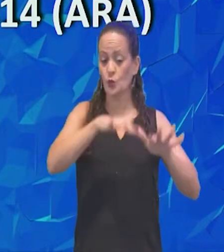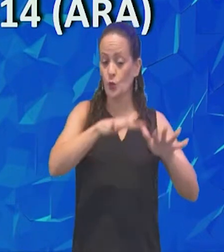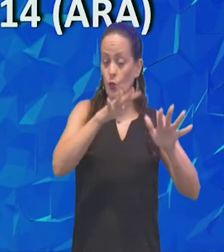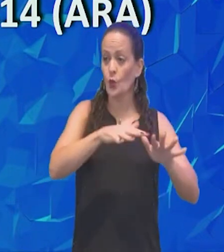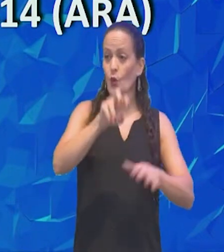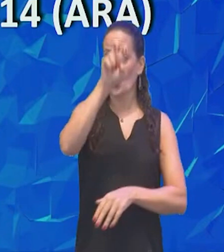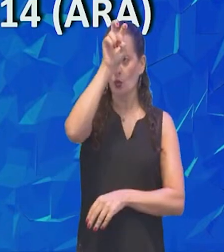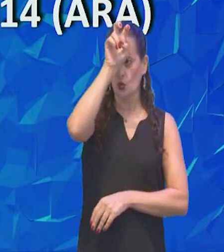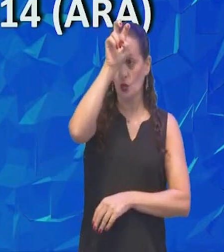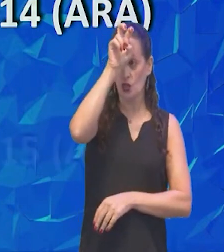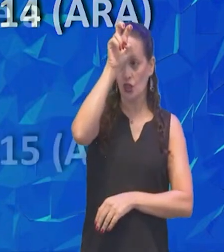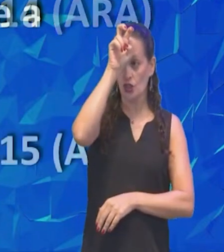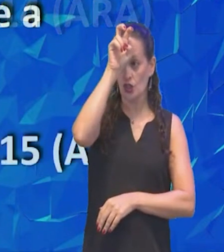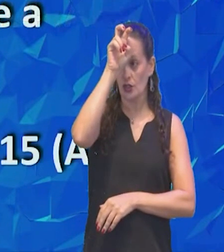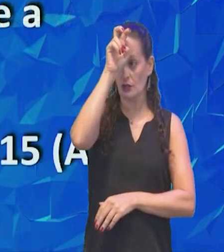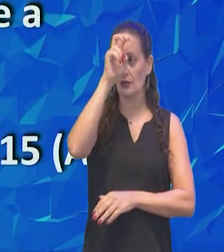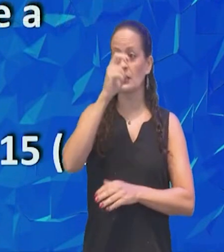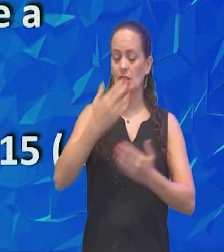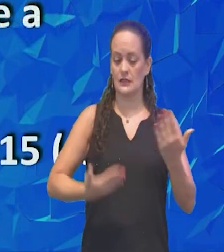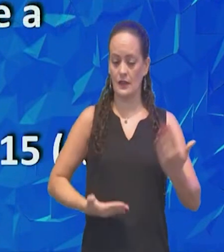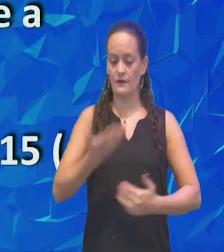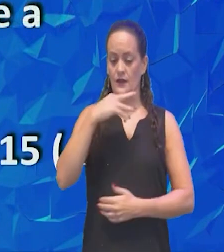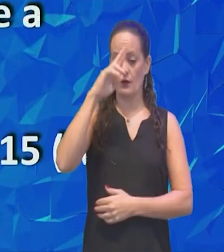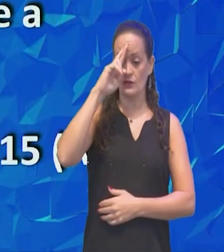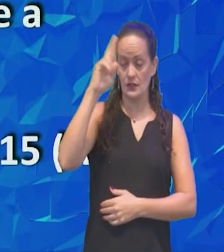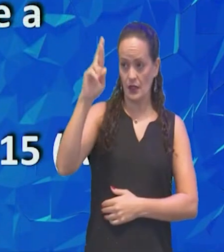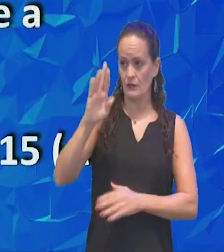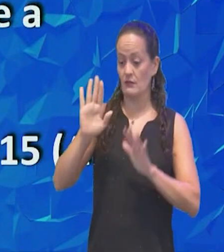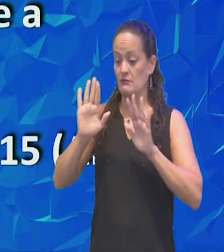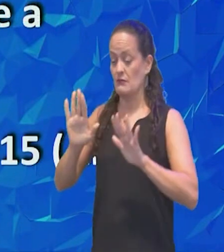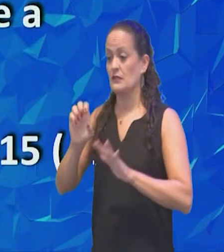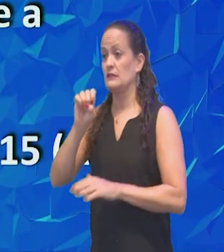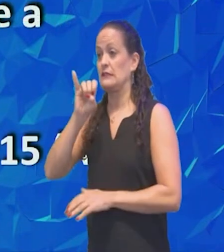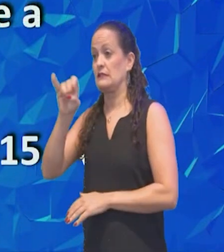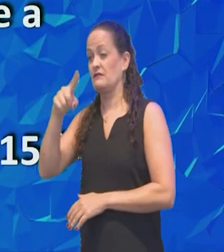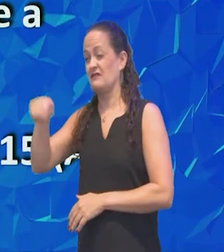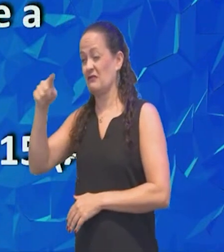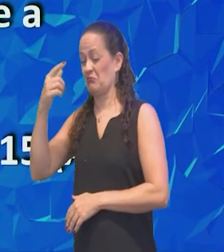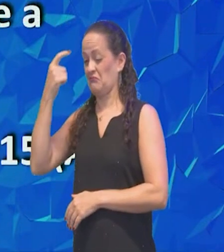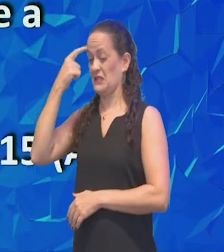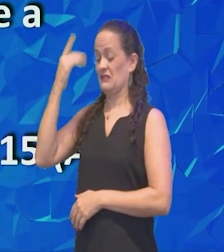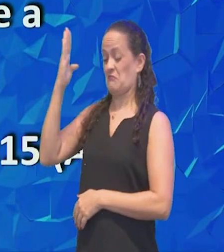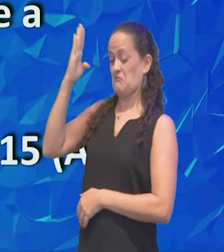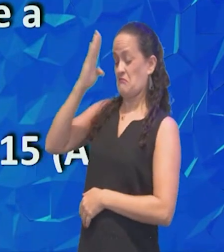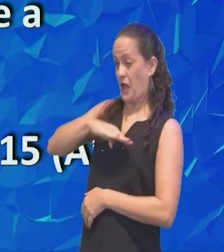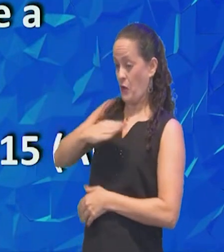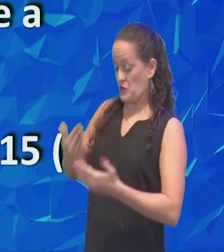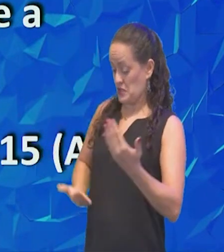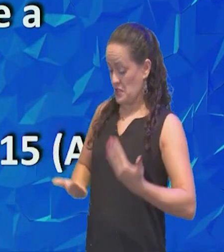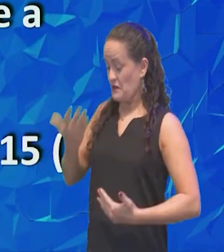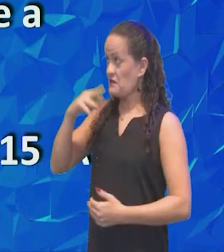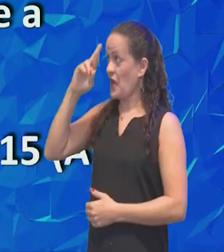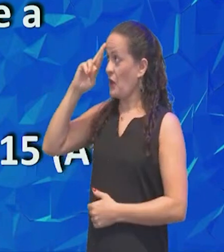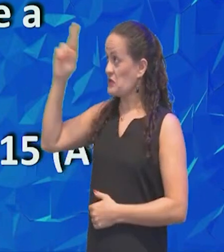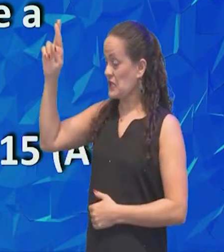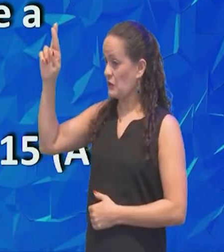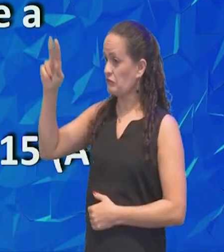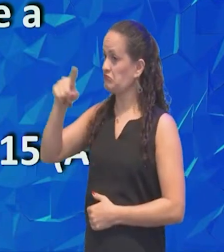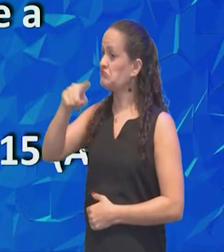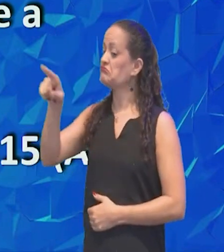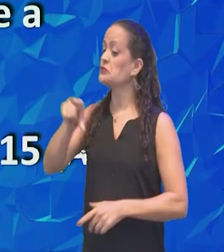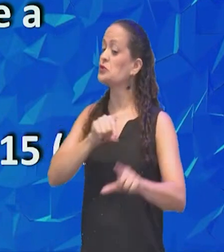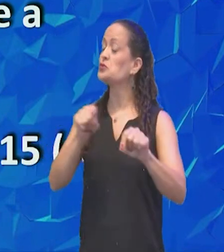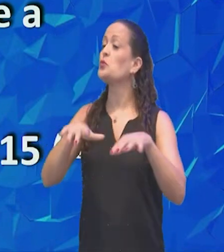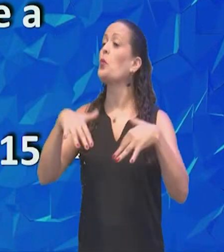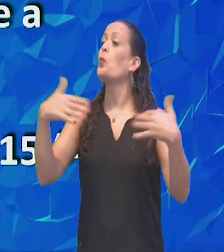Egito, e servi ao Senhor. Porém, se vos parece mal servir ao Senhor, escolhei hoje a